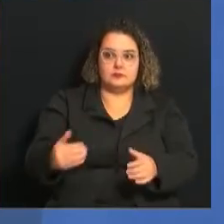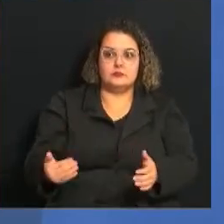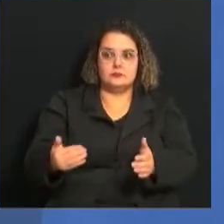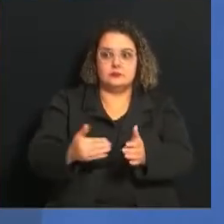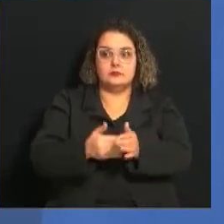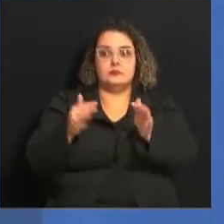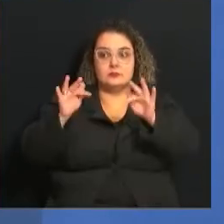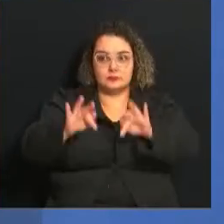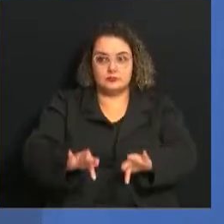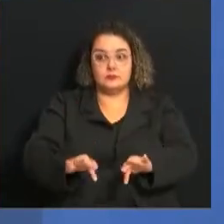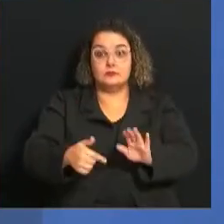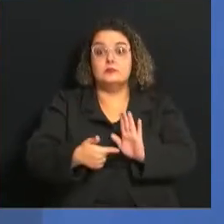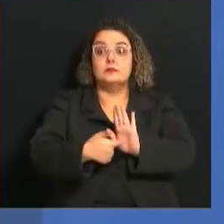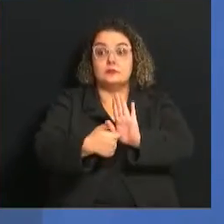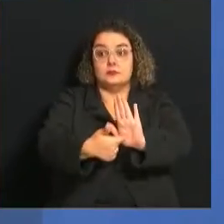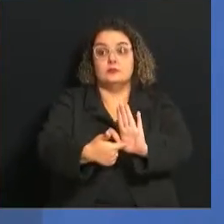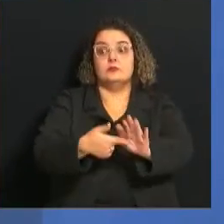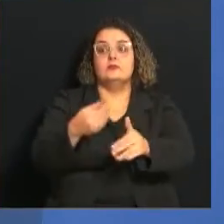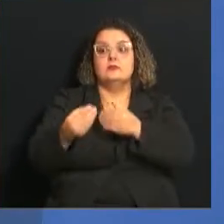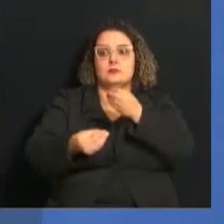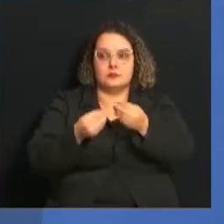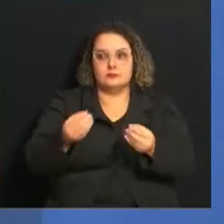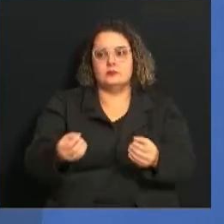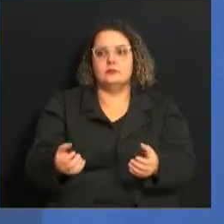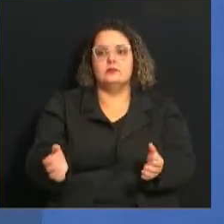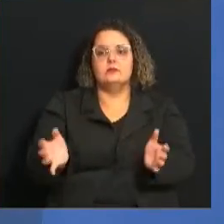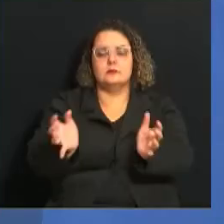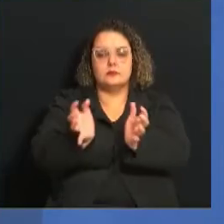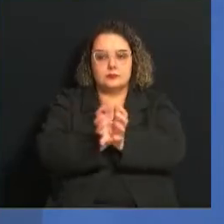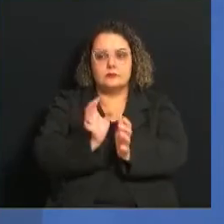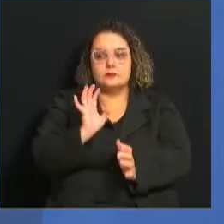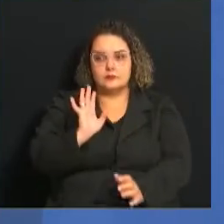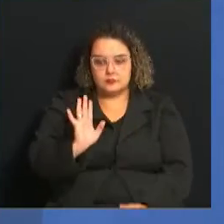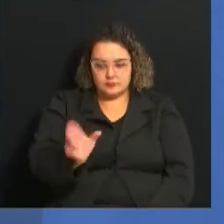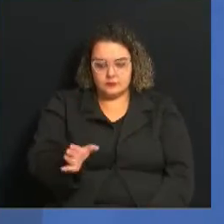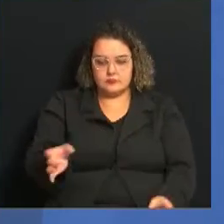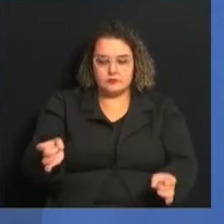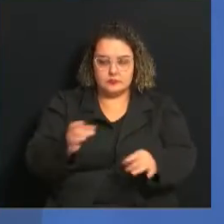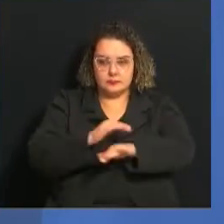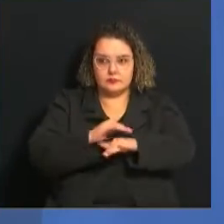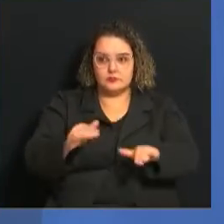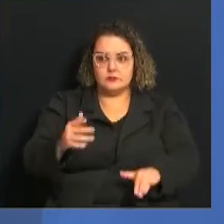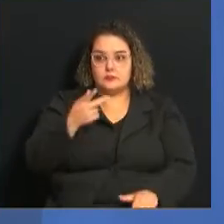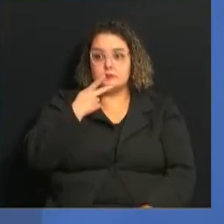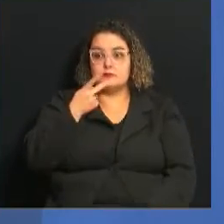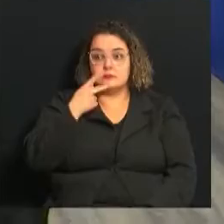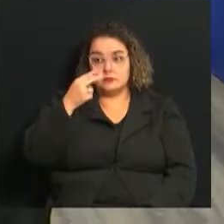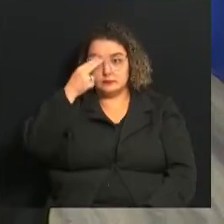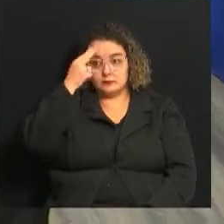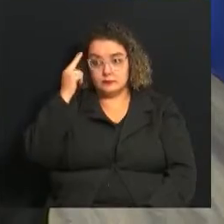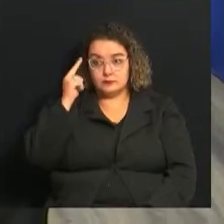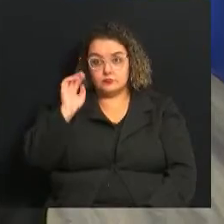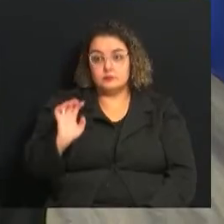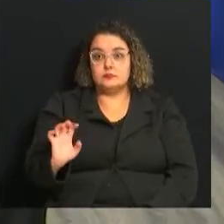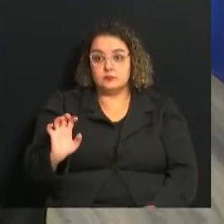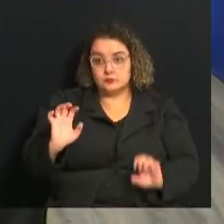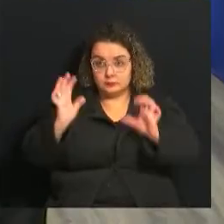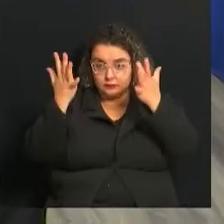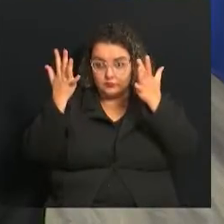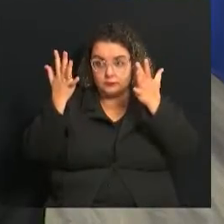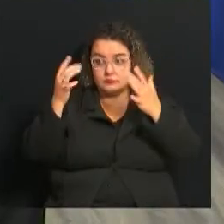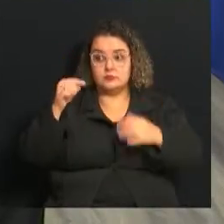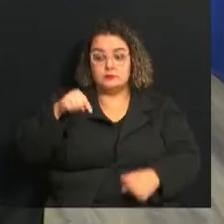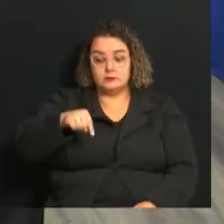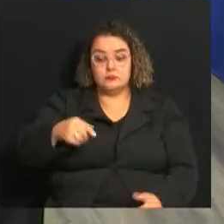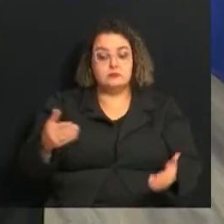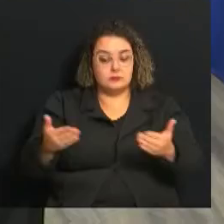nós vamos trazer como ela está composta. Enquanto isso, a gente vai falar, Gabriel, de eventos que ainda acontecem hoje,